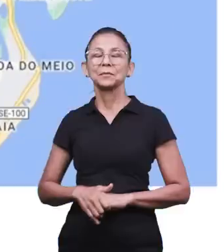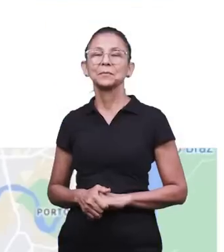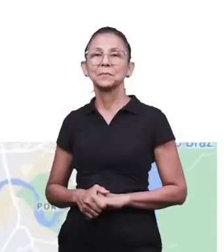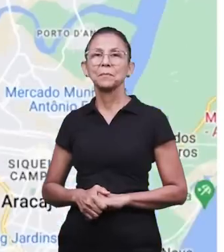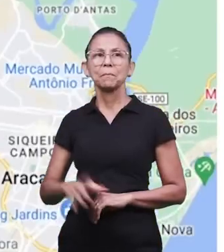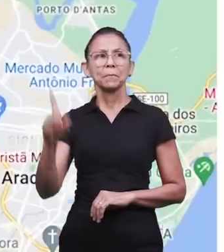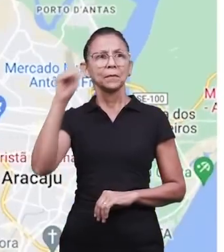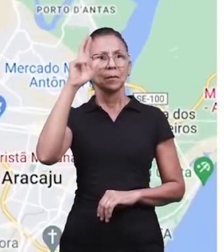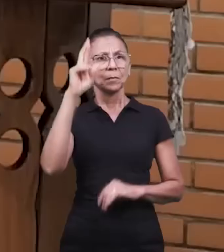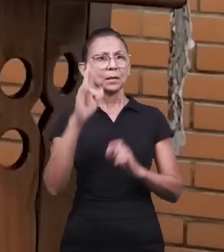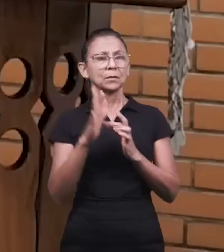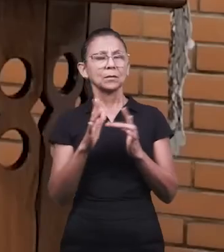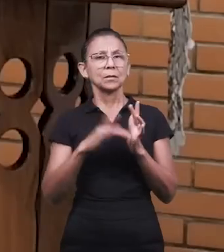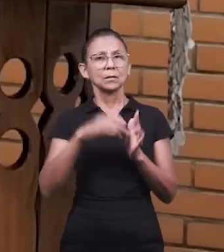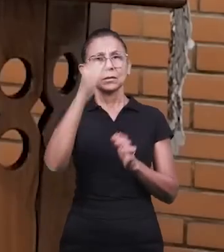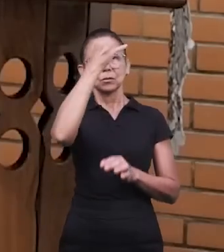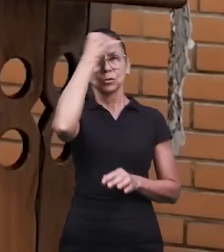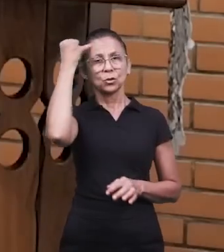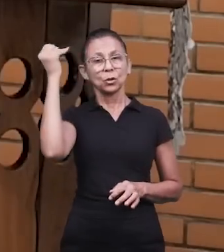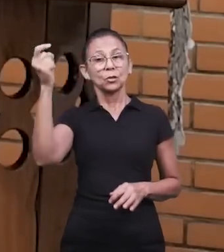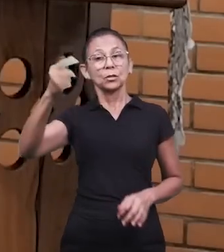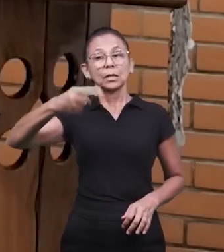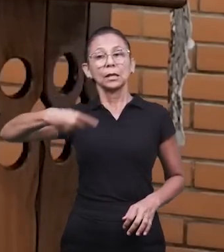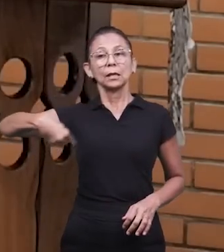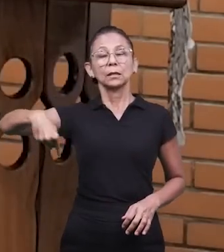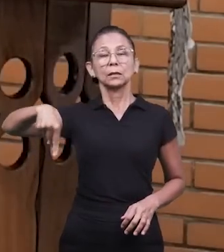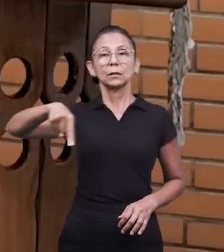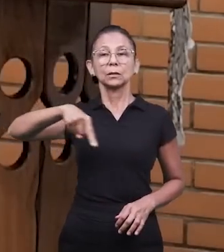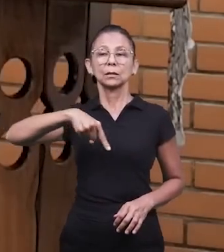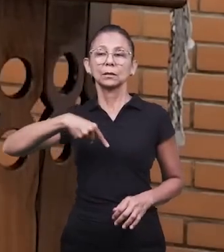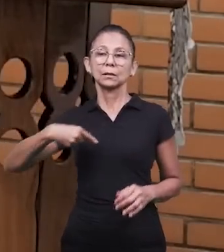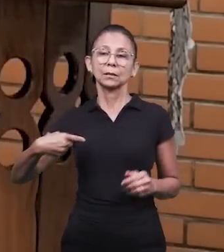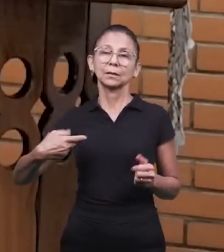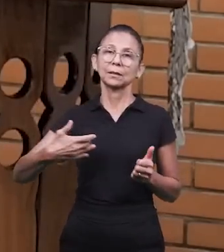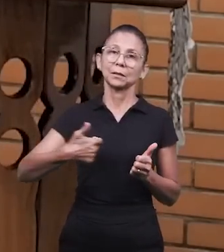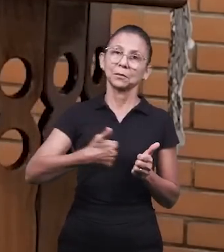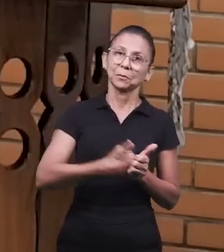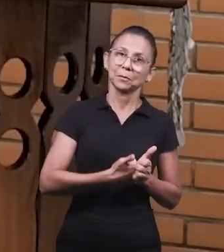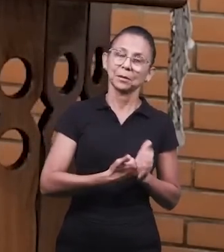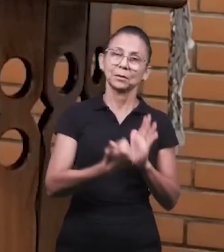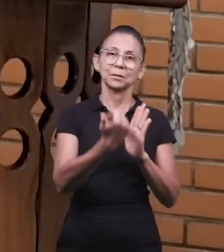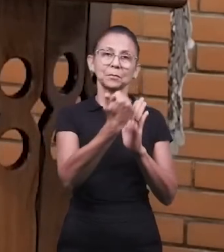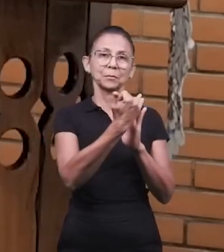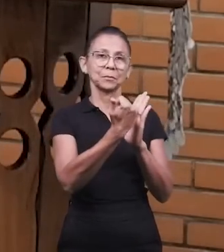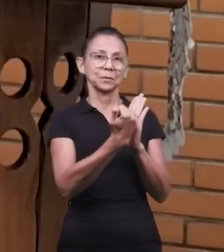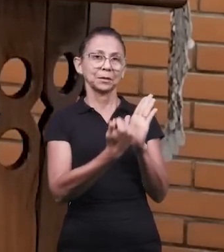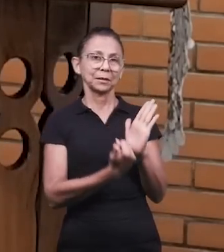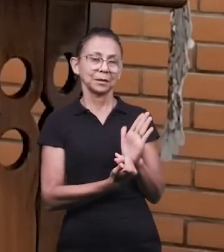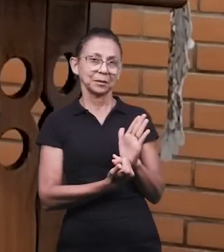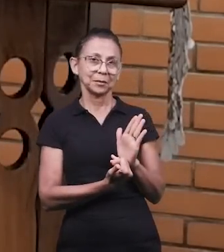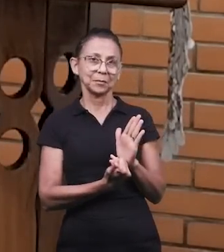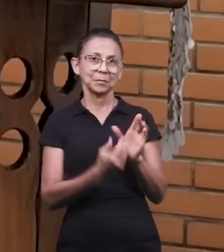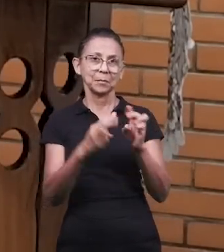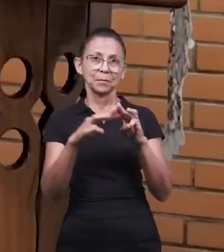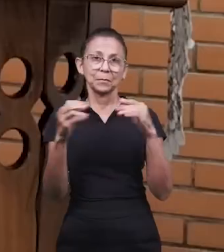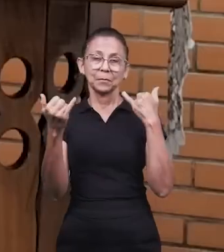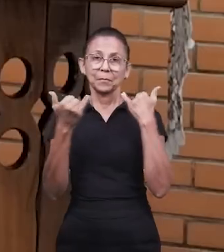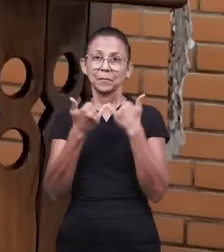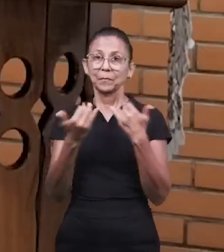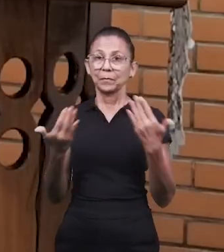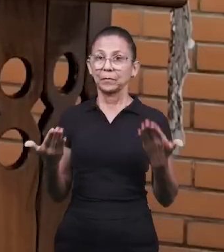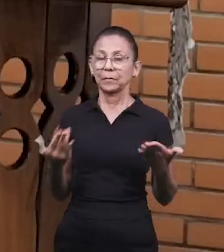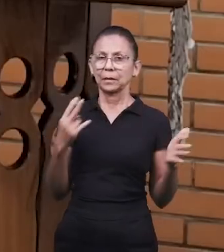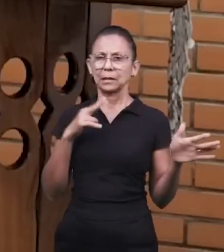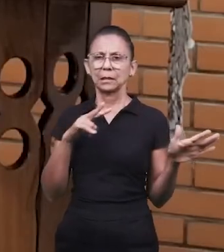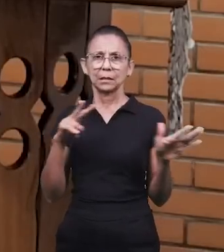paz do Senhor Jesus, a você e a todos os irmãos que nos acompanham em mais uma edição do programa Manaim News. E nesta semana,